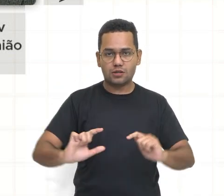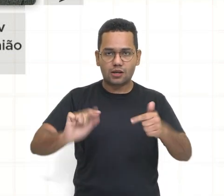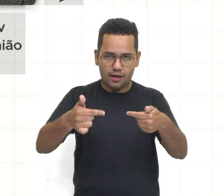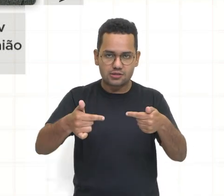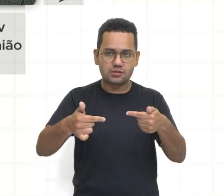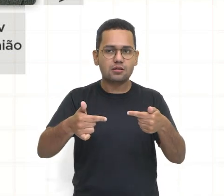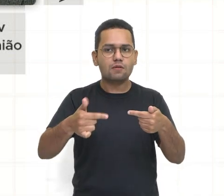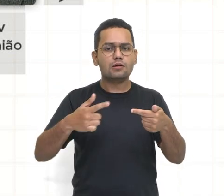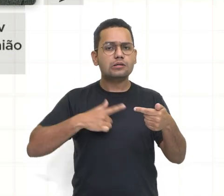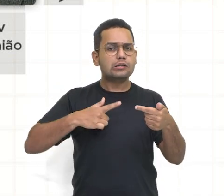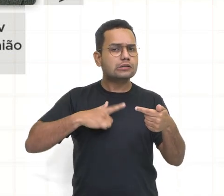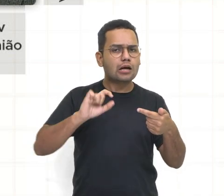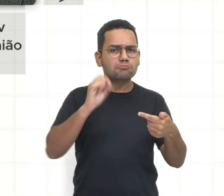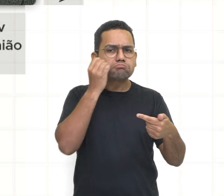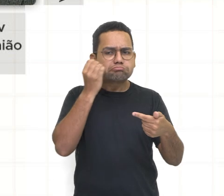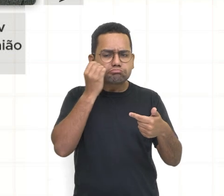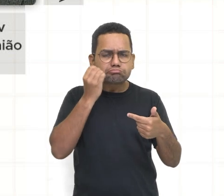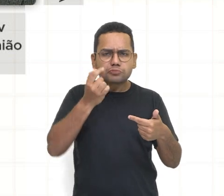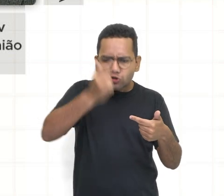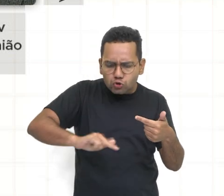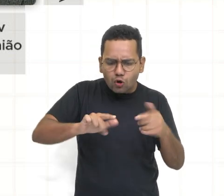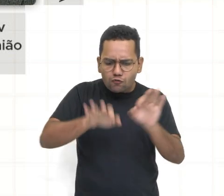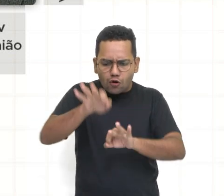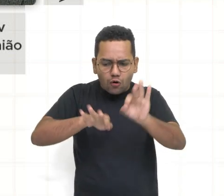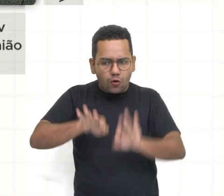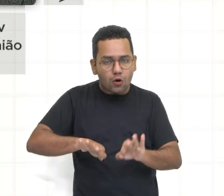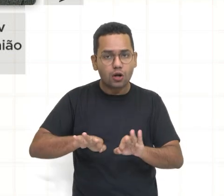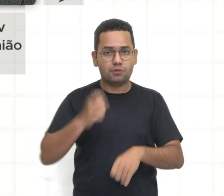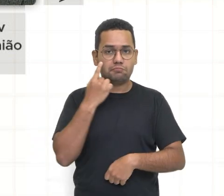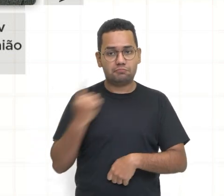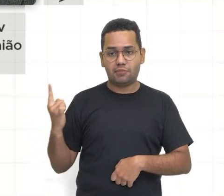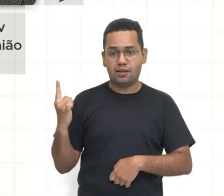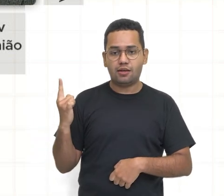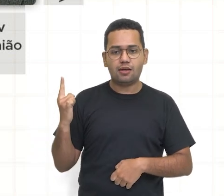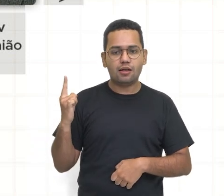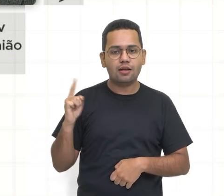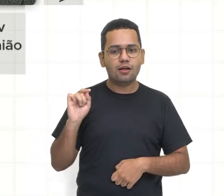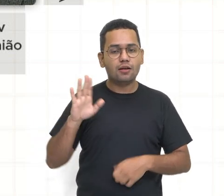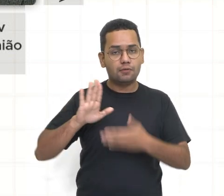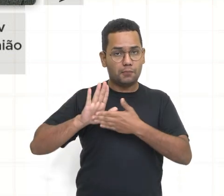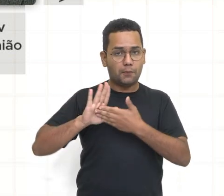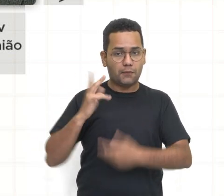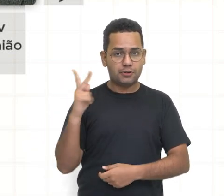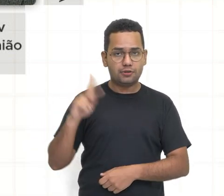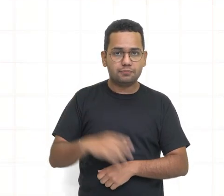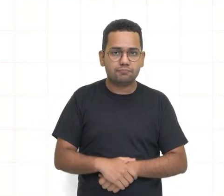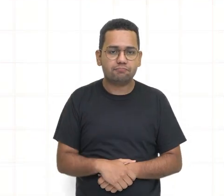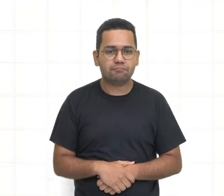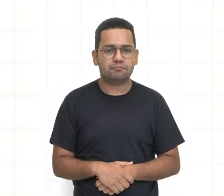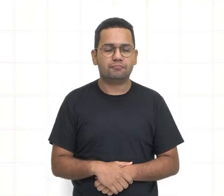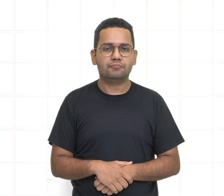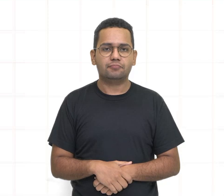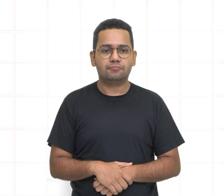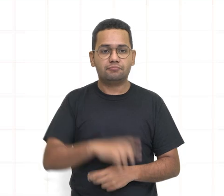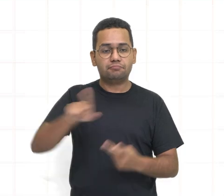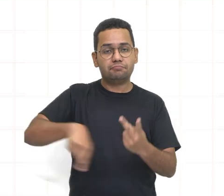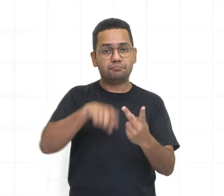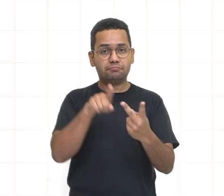de reconstrução dentro ali do governo soviético, proposto pelo governo do Nikita Khrushchev. Vamos adiante, vamos